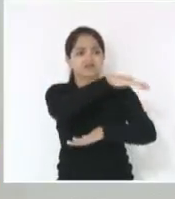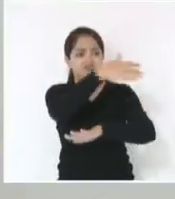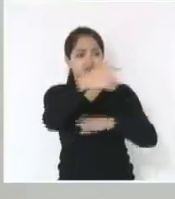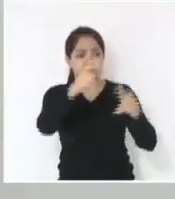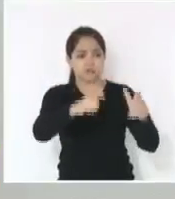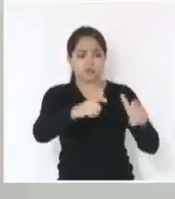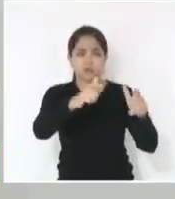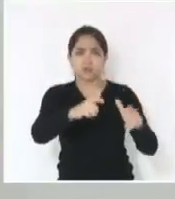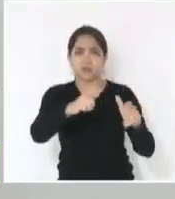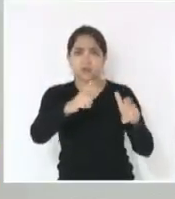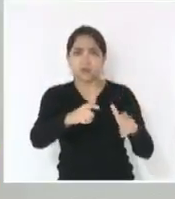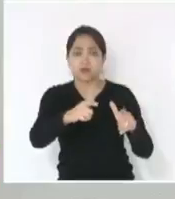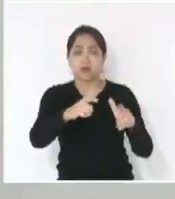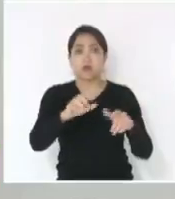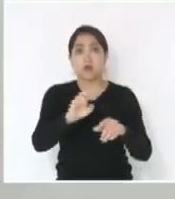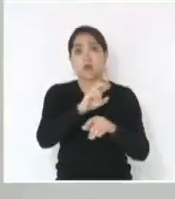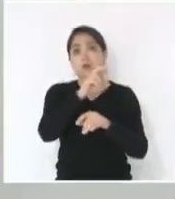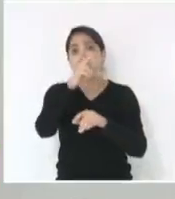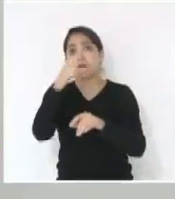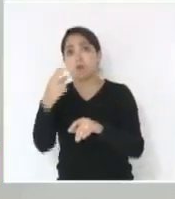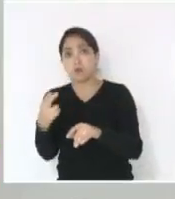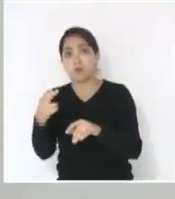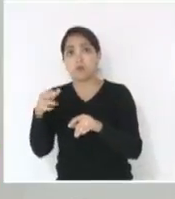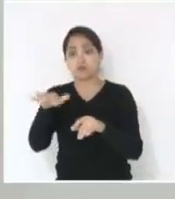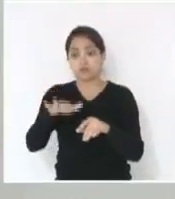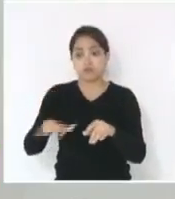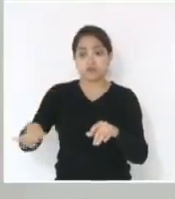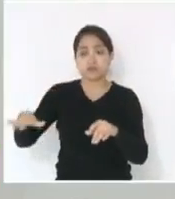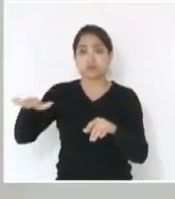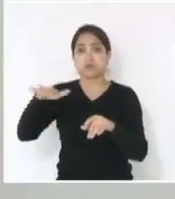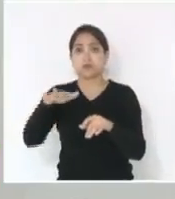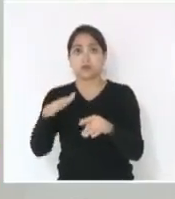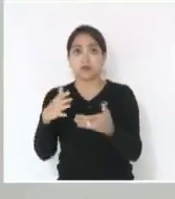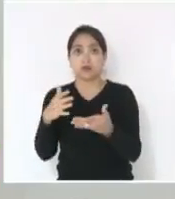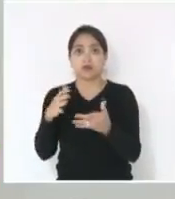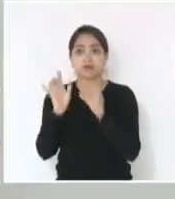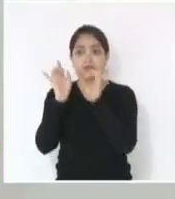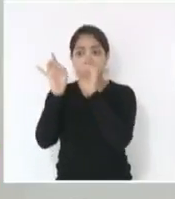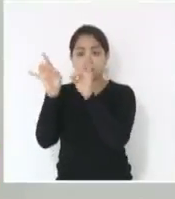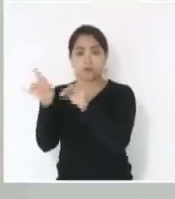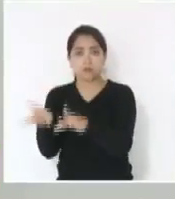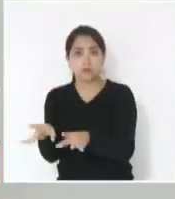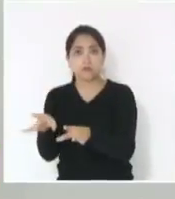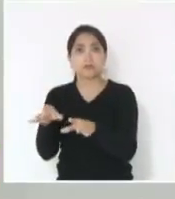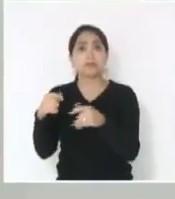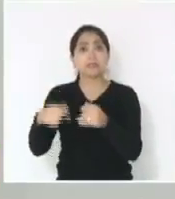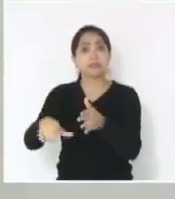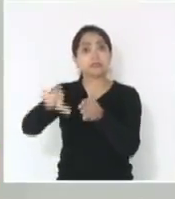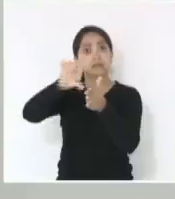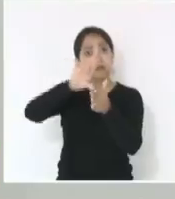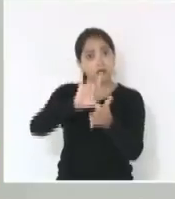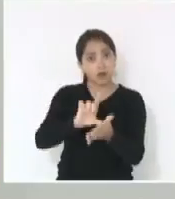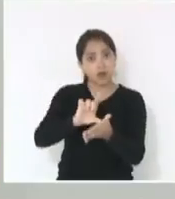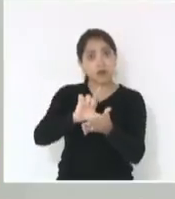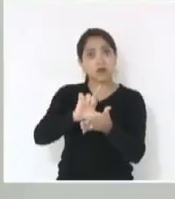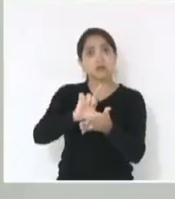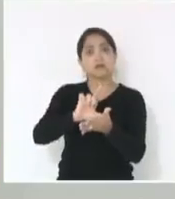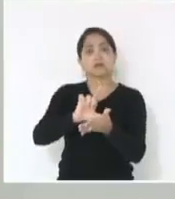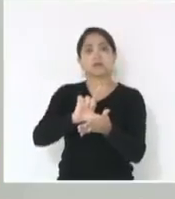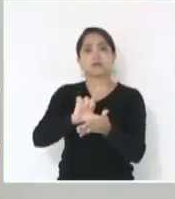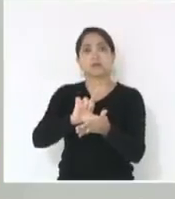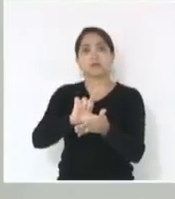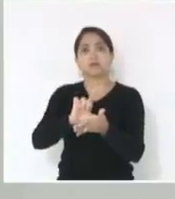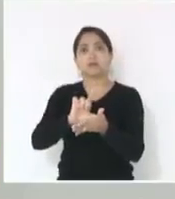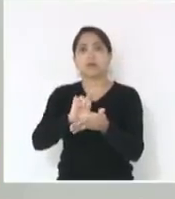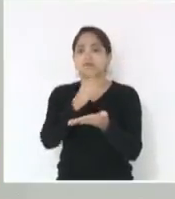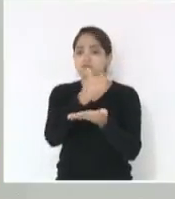ou os aterros sanitários sem a devida reciclagem e a classificação. Porque tem um velho ditado que